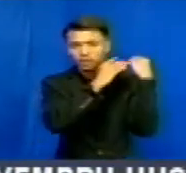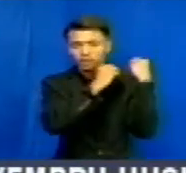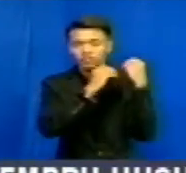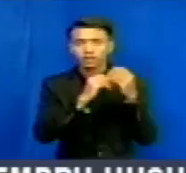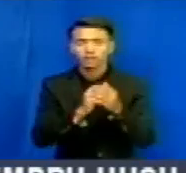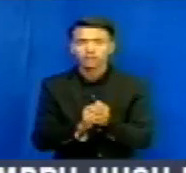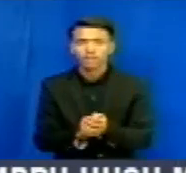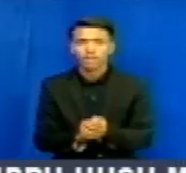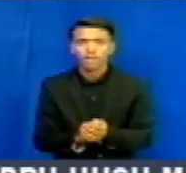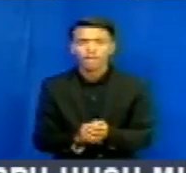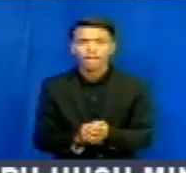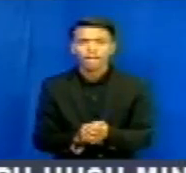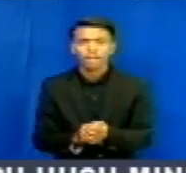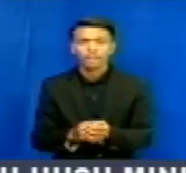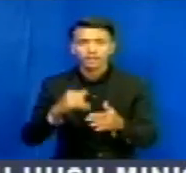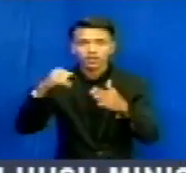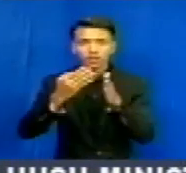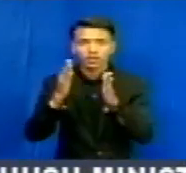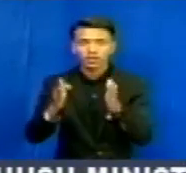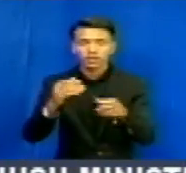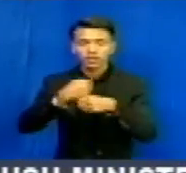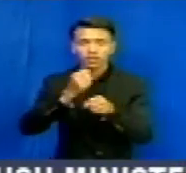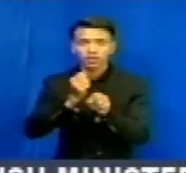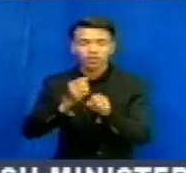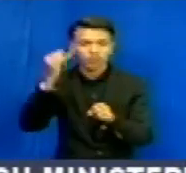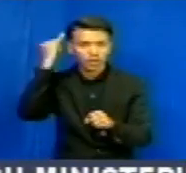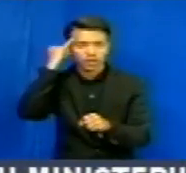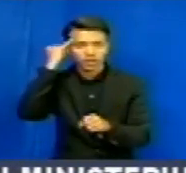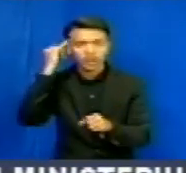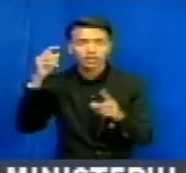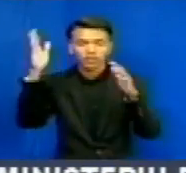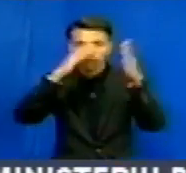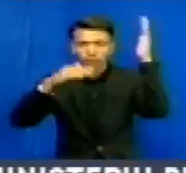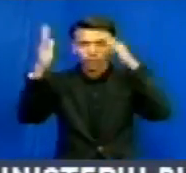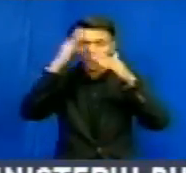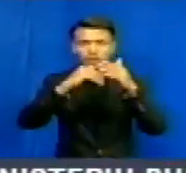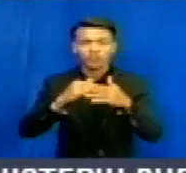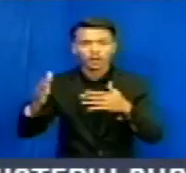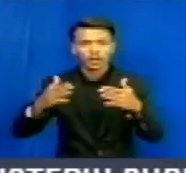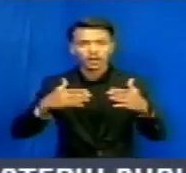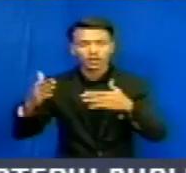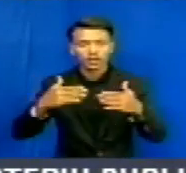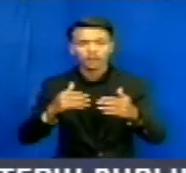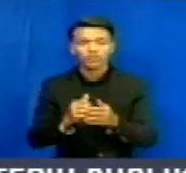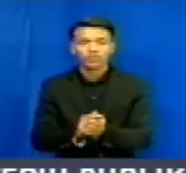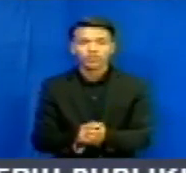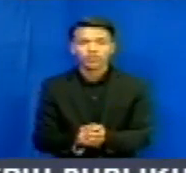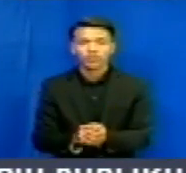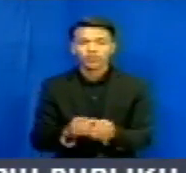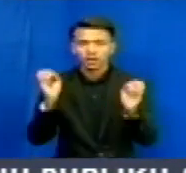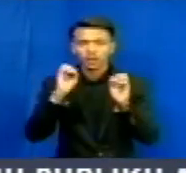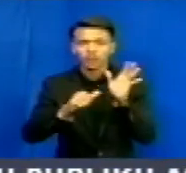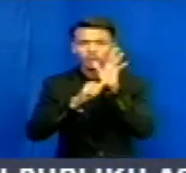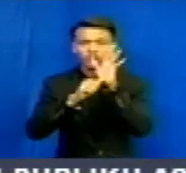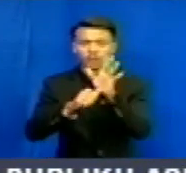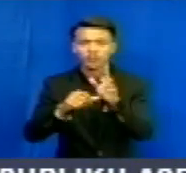Capacidade intelectual é que a capacidade jornalista atual análise de factos, né, que nem a recolha. Portanto, nem a recolha de factos, lá os nem apresenta, nem